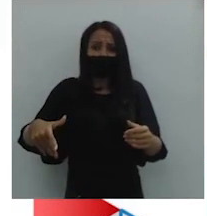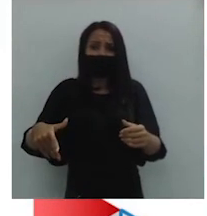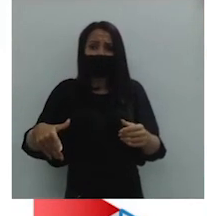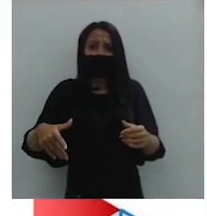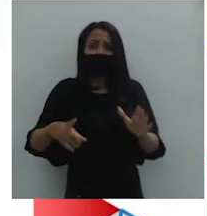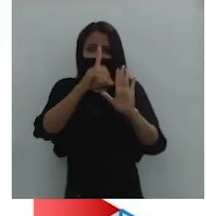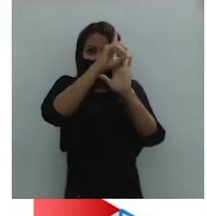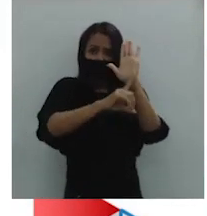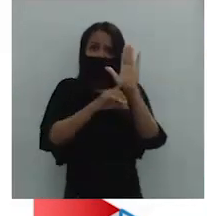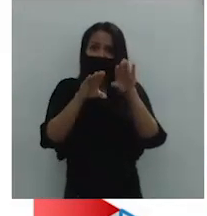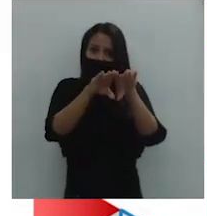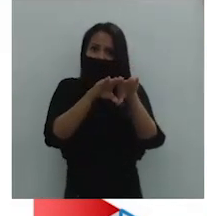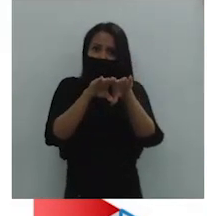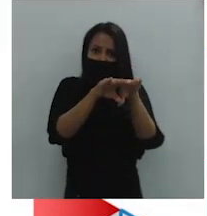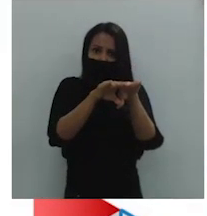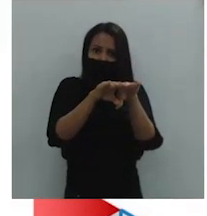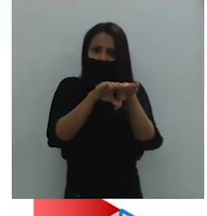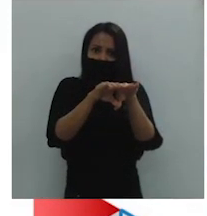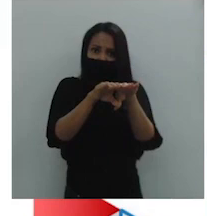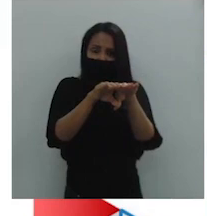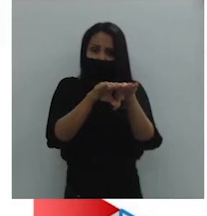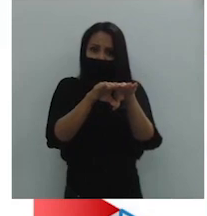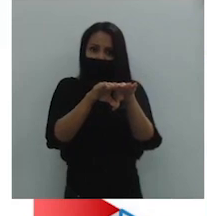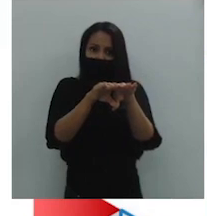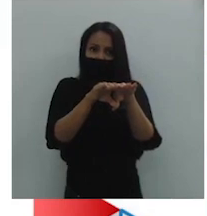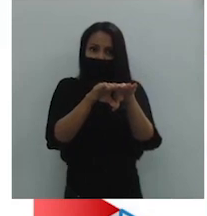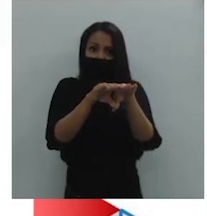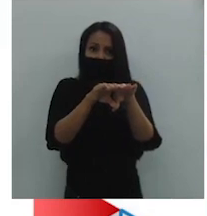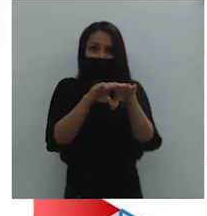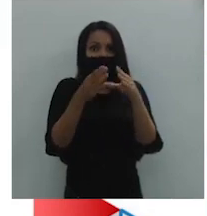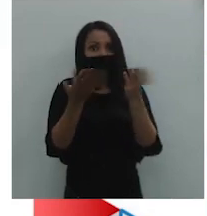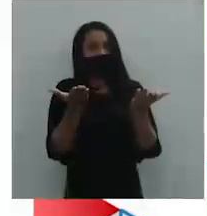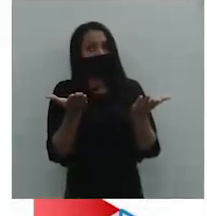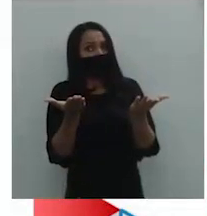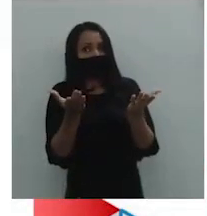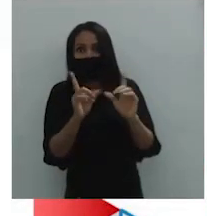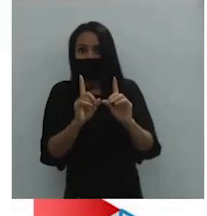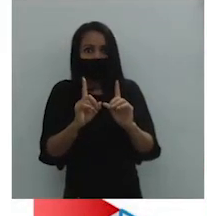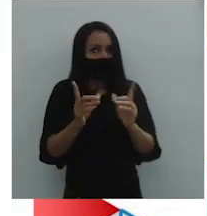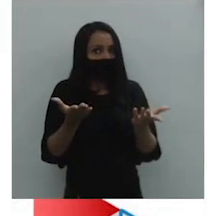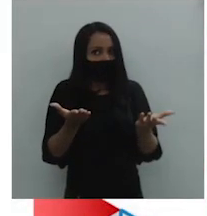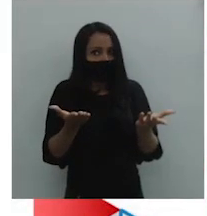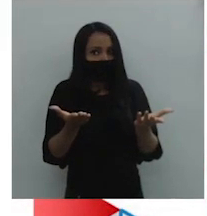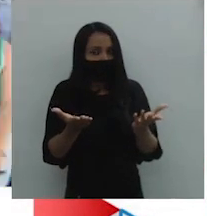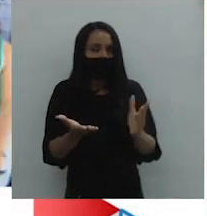direito? A saúde, a segurança e a educação? Eu acho que não, né?